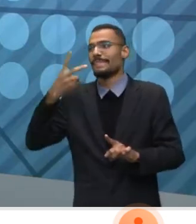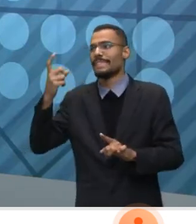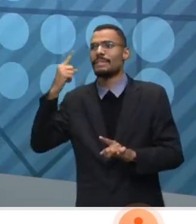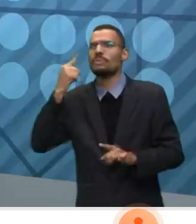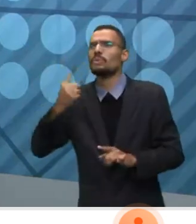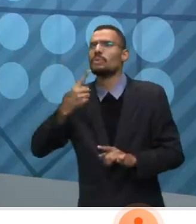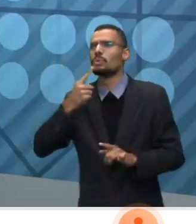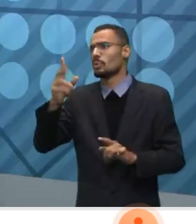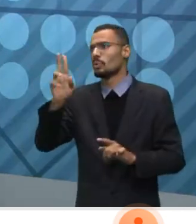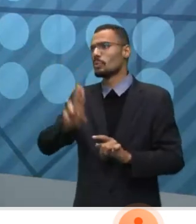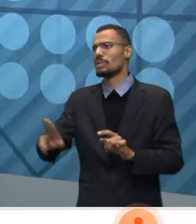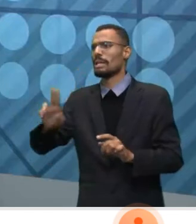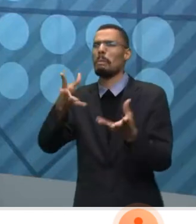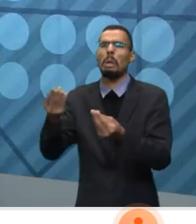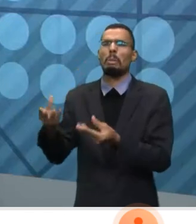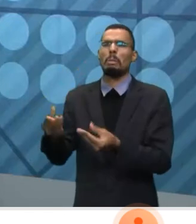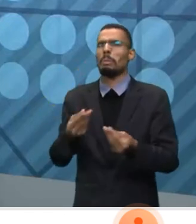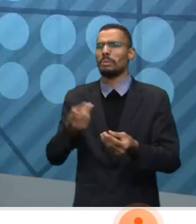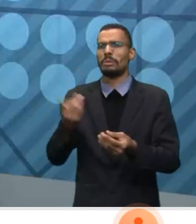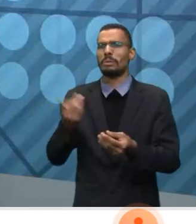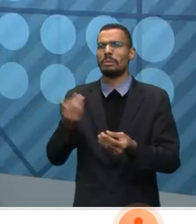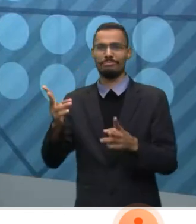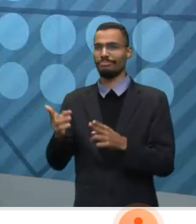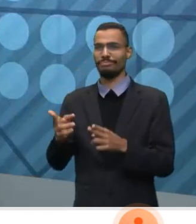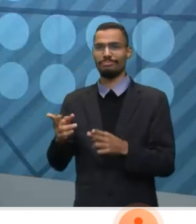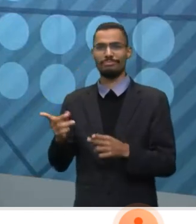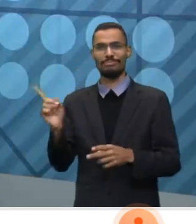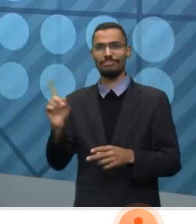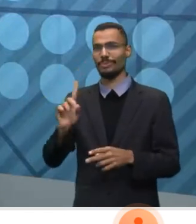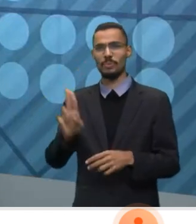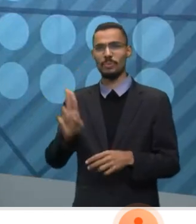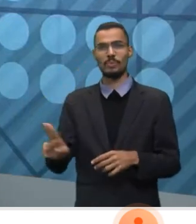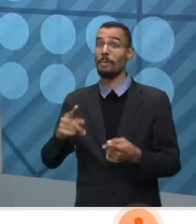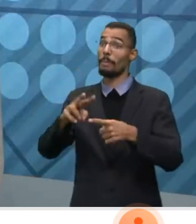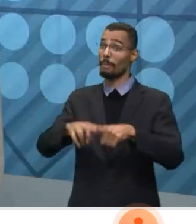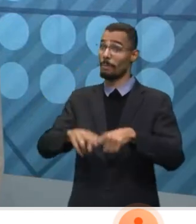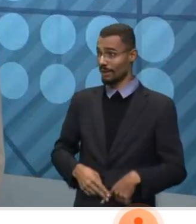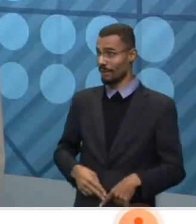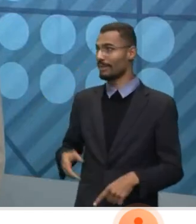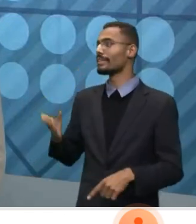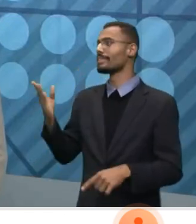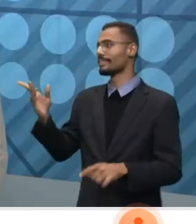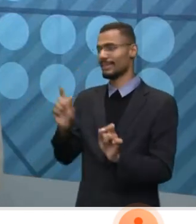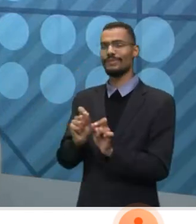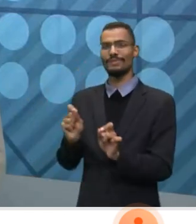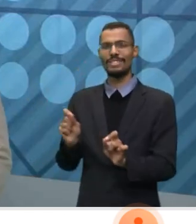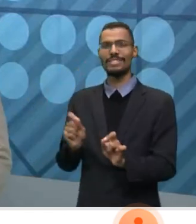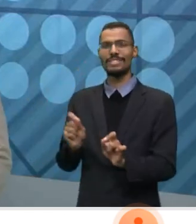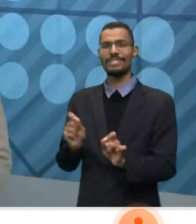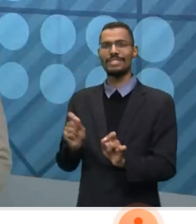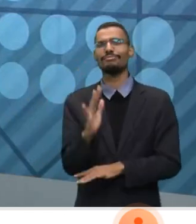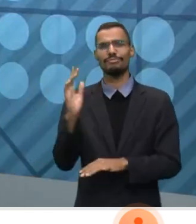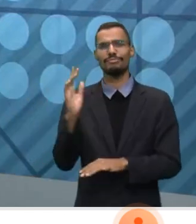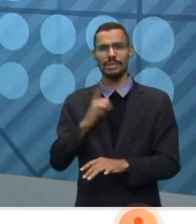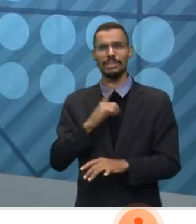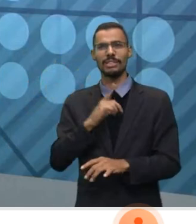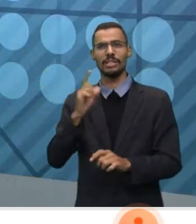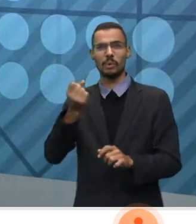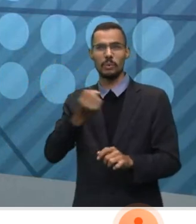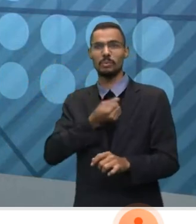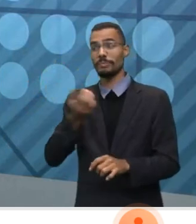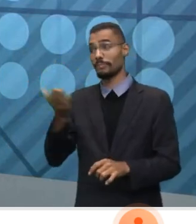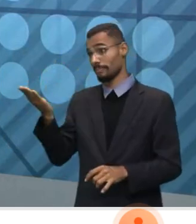surdos utilizando com frequência esse muito, justamente porque realizam flexão de número. Então,